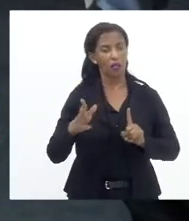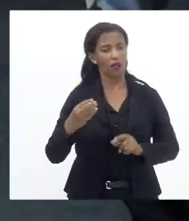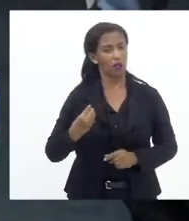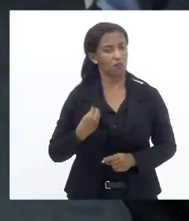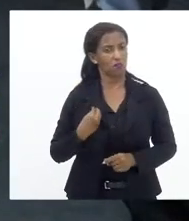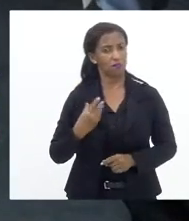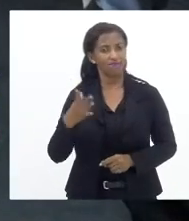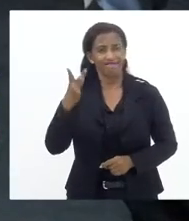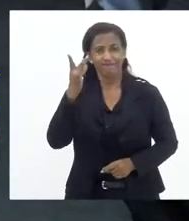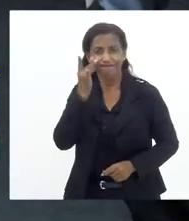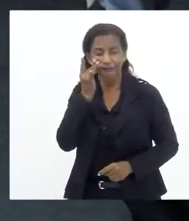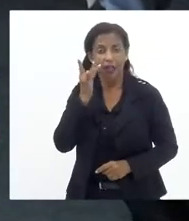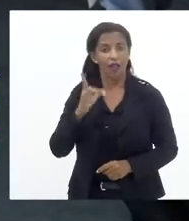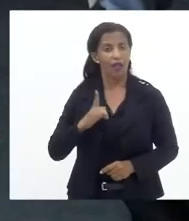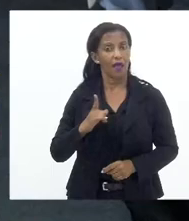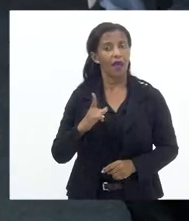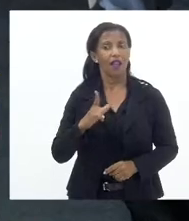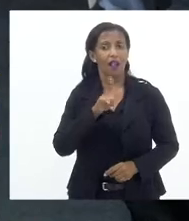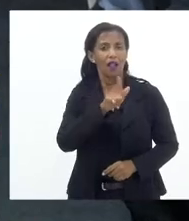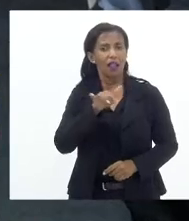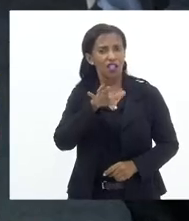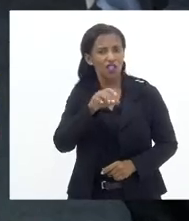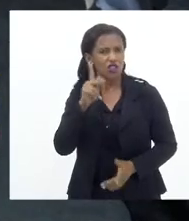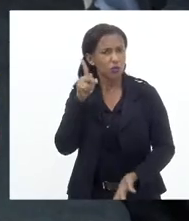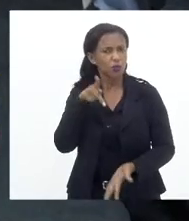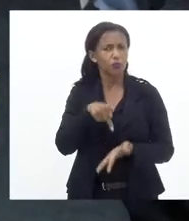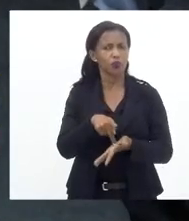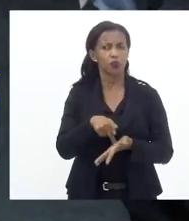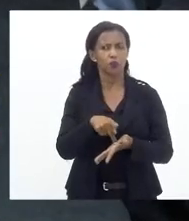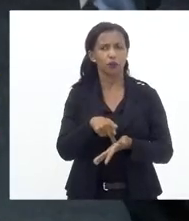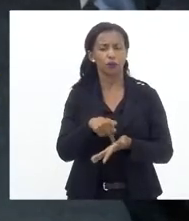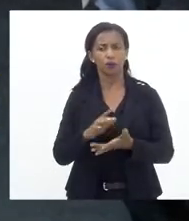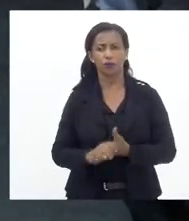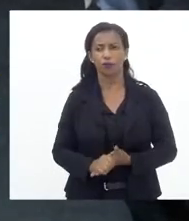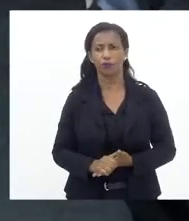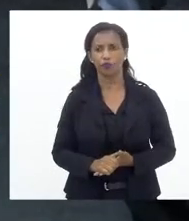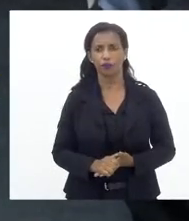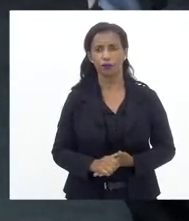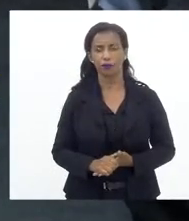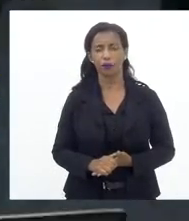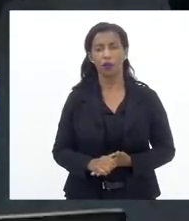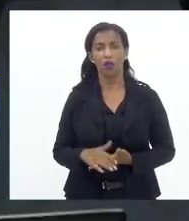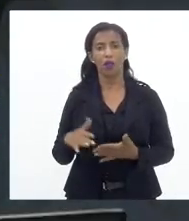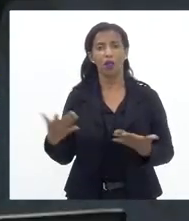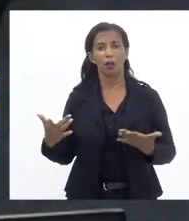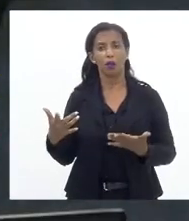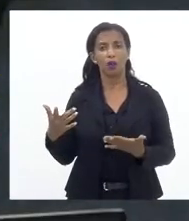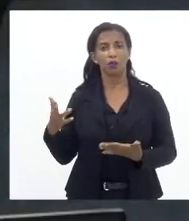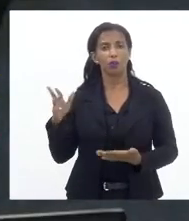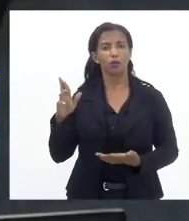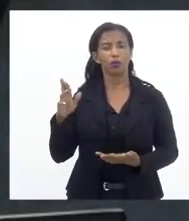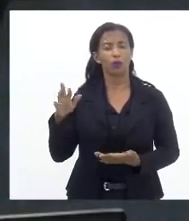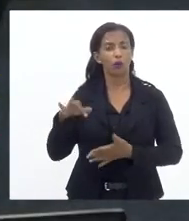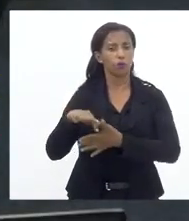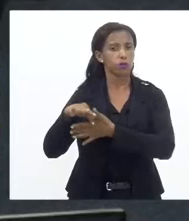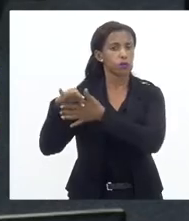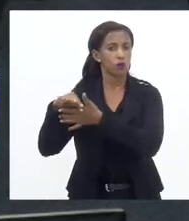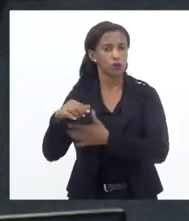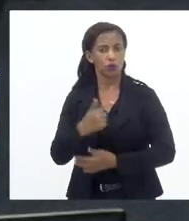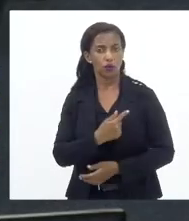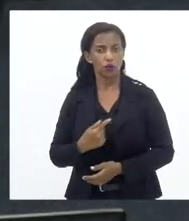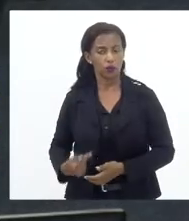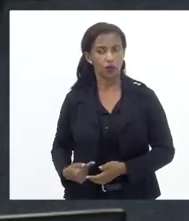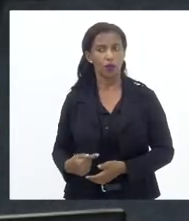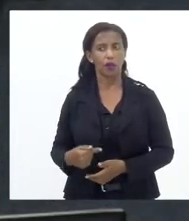então absolutamente legítimo nós participamos não só enquanto liderança de governo mas com a condição de